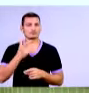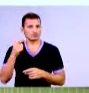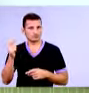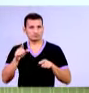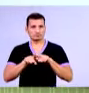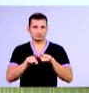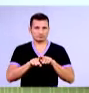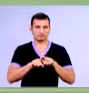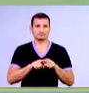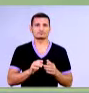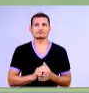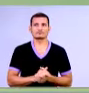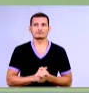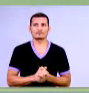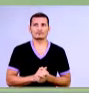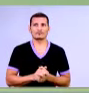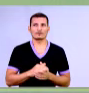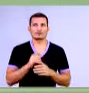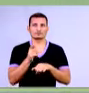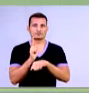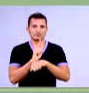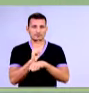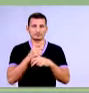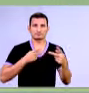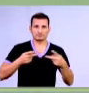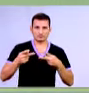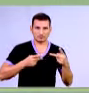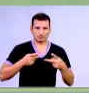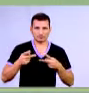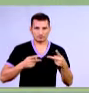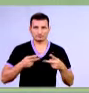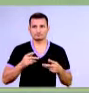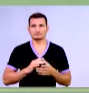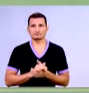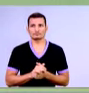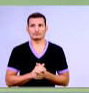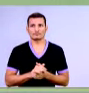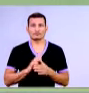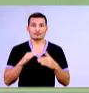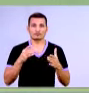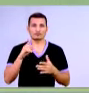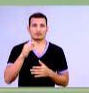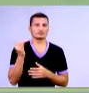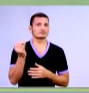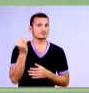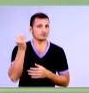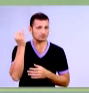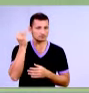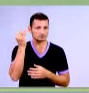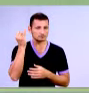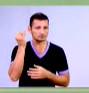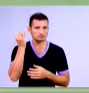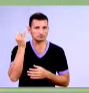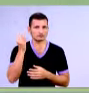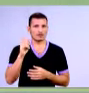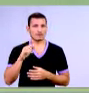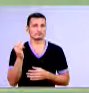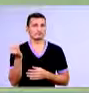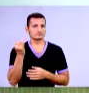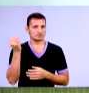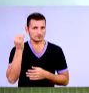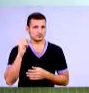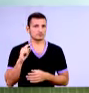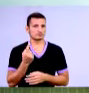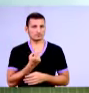né? Gerenciamento dos projetos. Então, é muito importante que